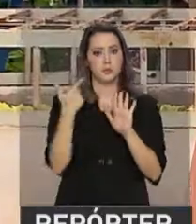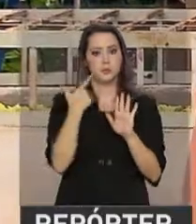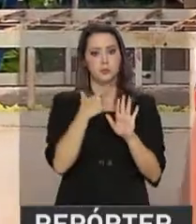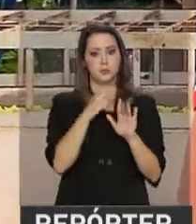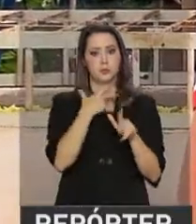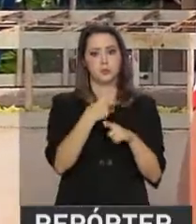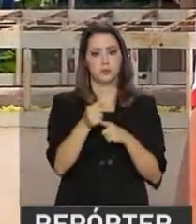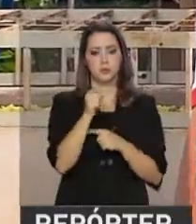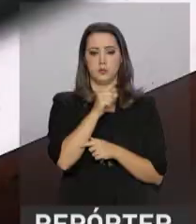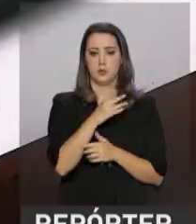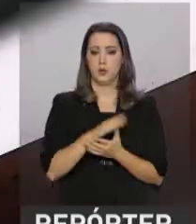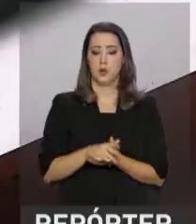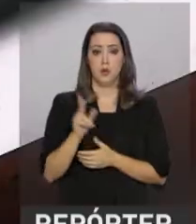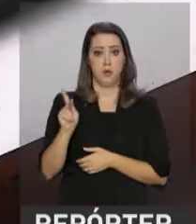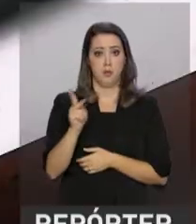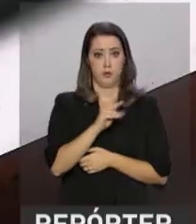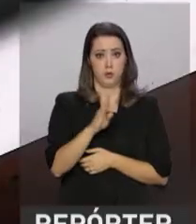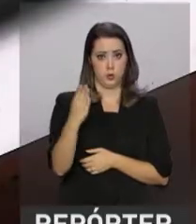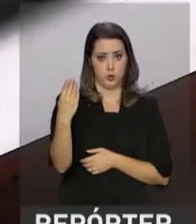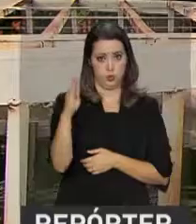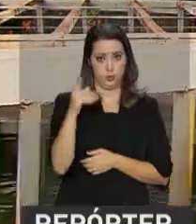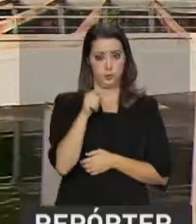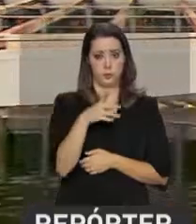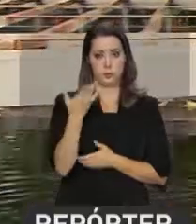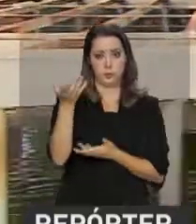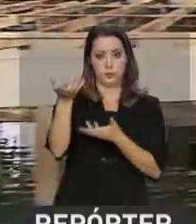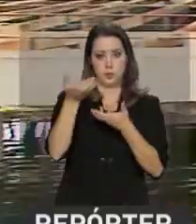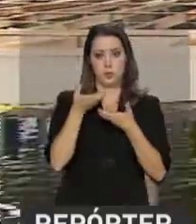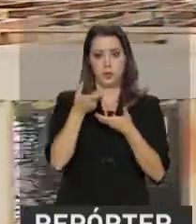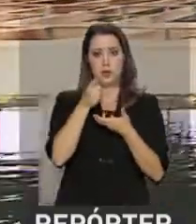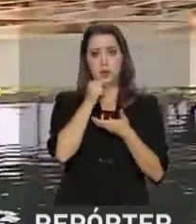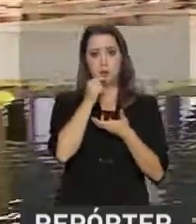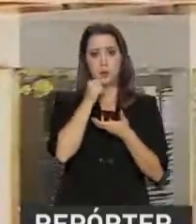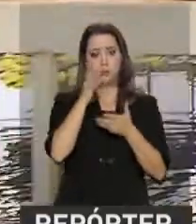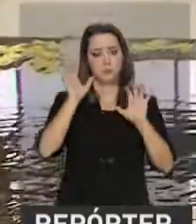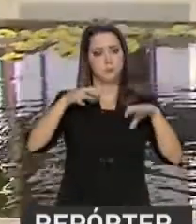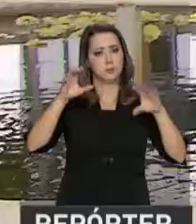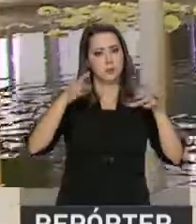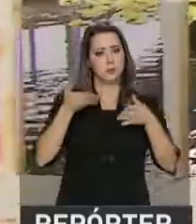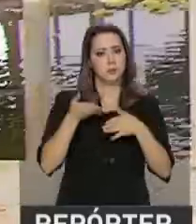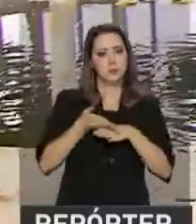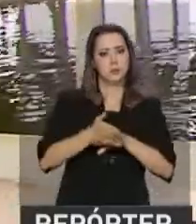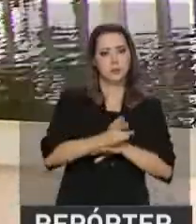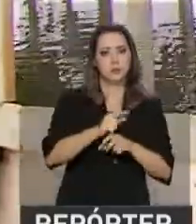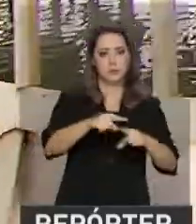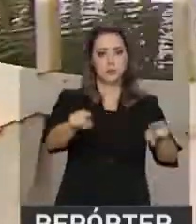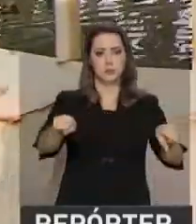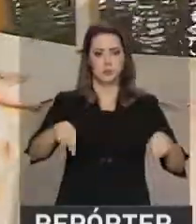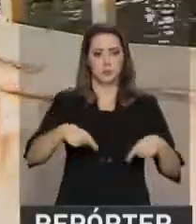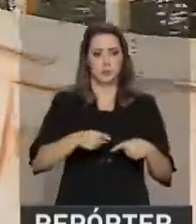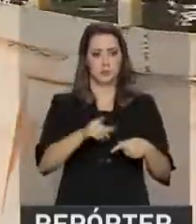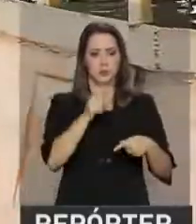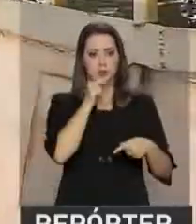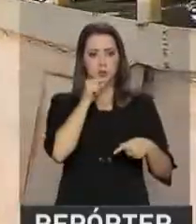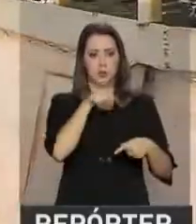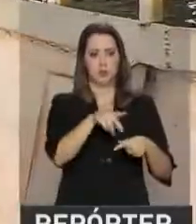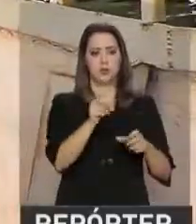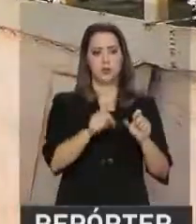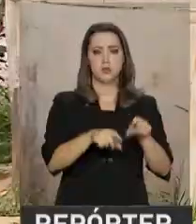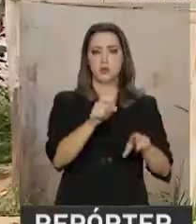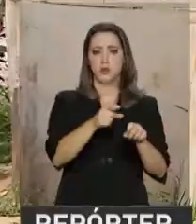o professor de biologia desenvolver um projecto que capta a água da chuva e encaminha para esse tanque onde são criadas